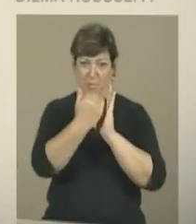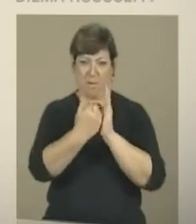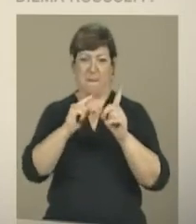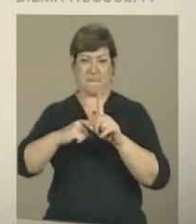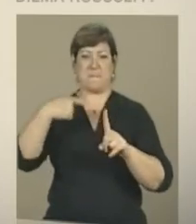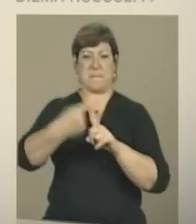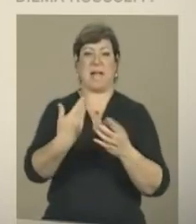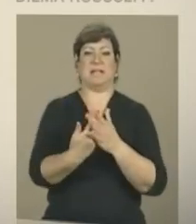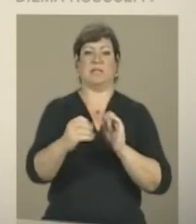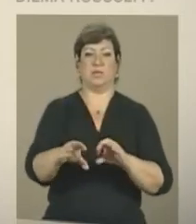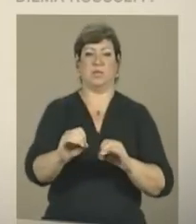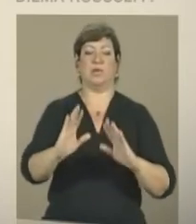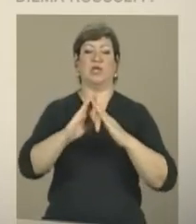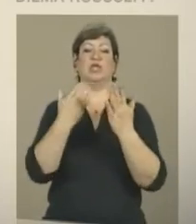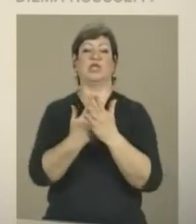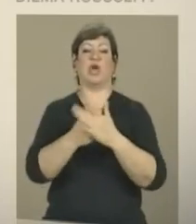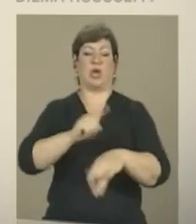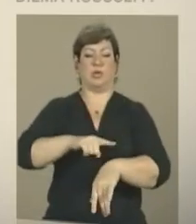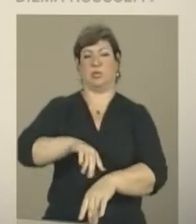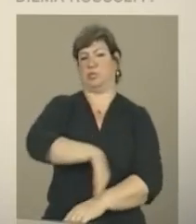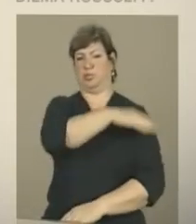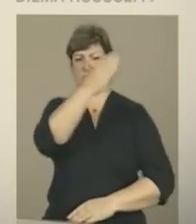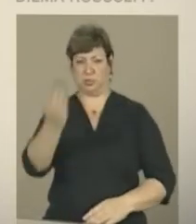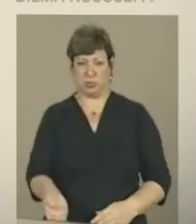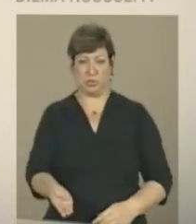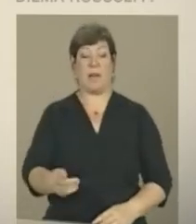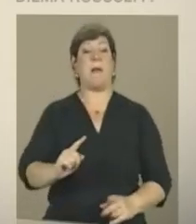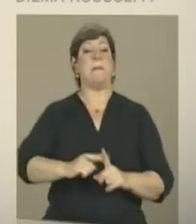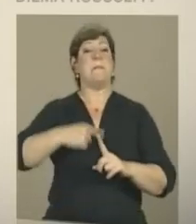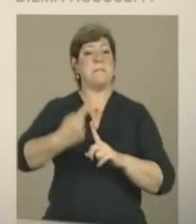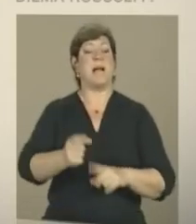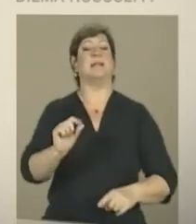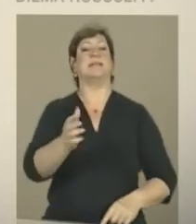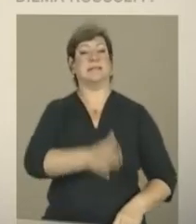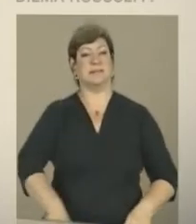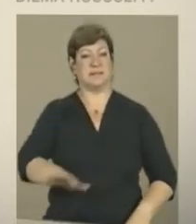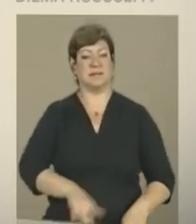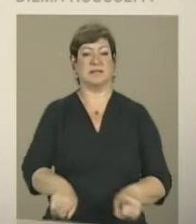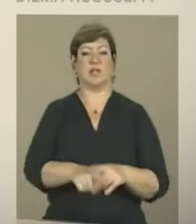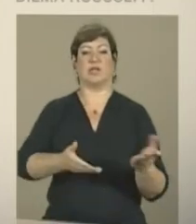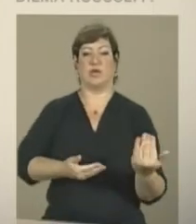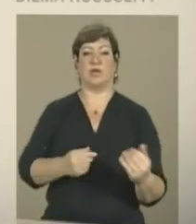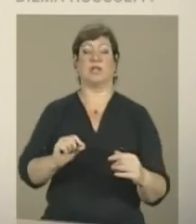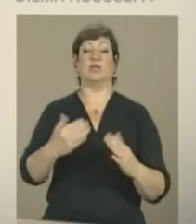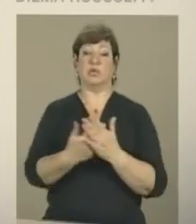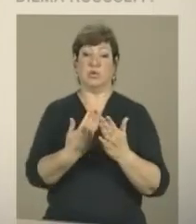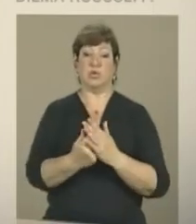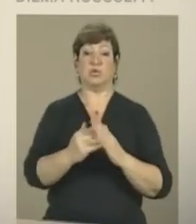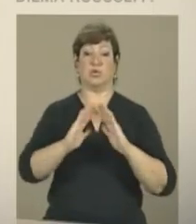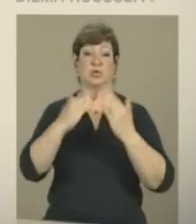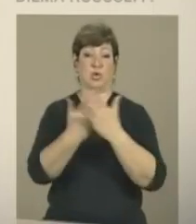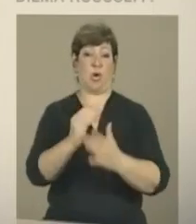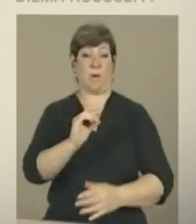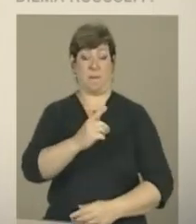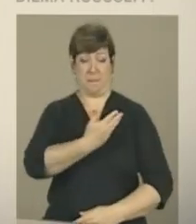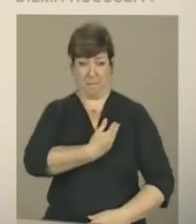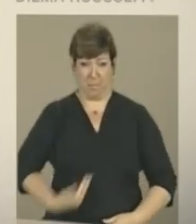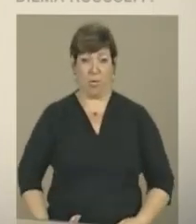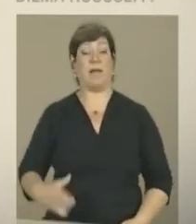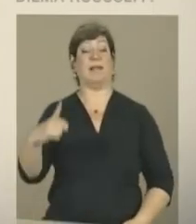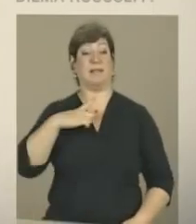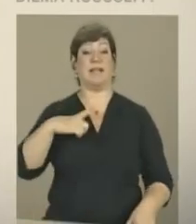Escola integral mais crianças e adolescentes do Brasil que estudam em escolas públicas também